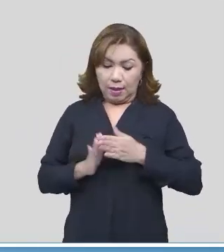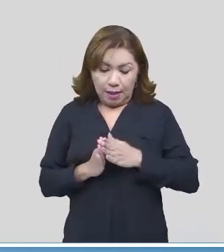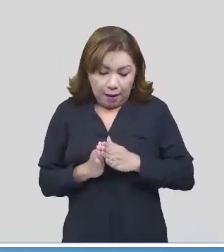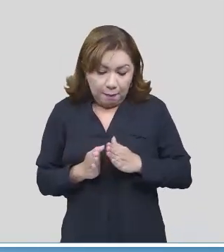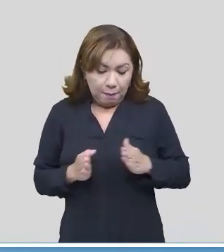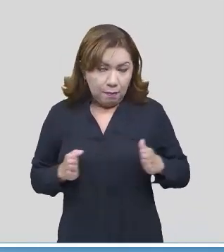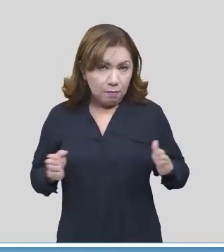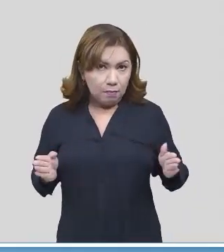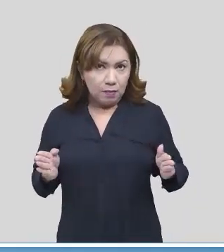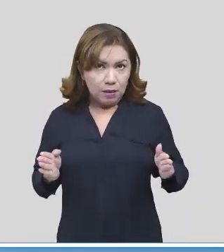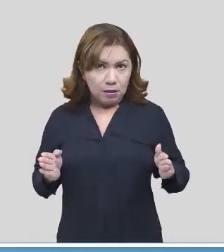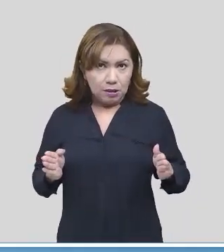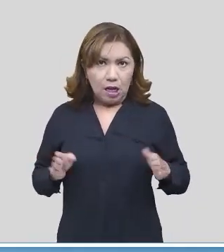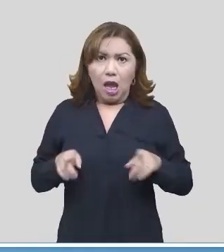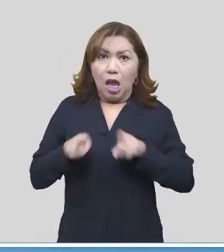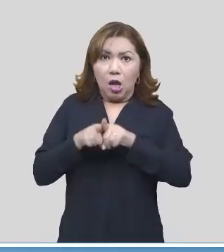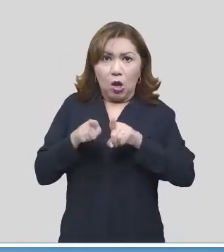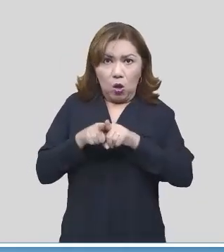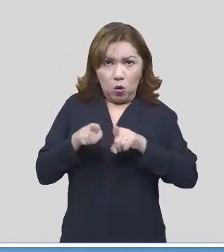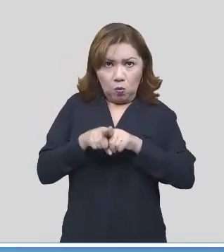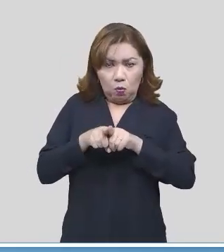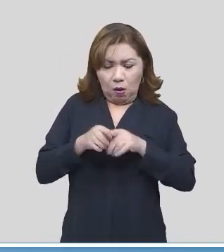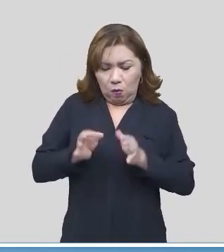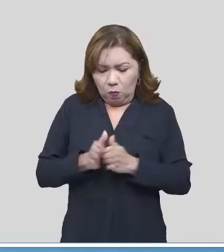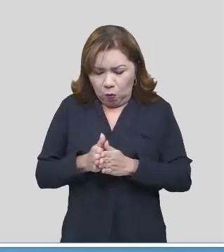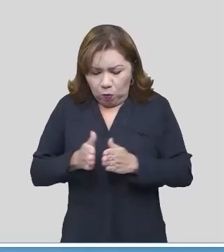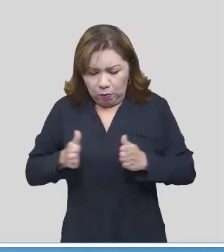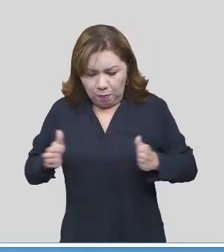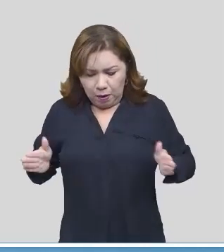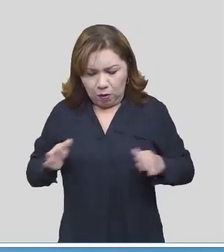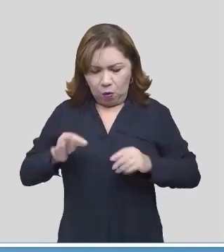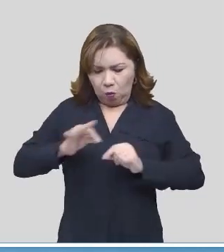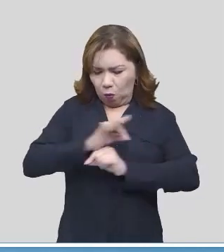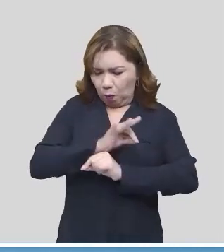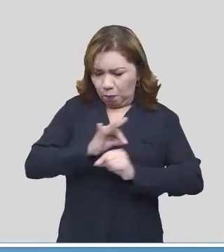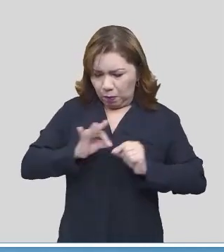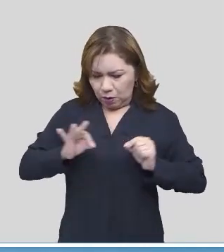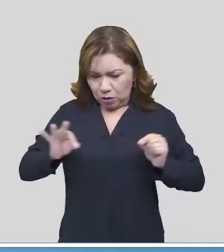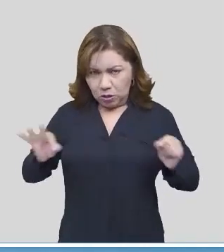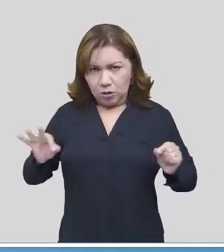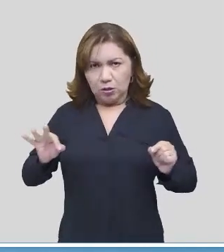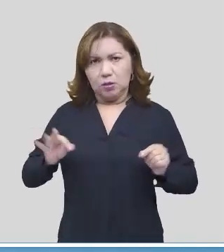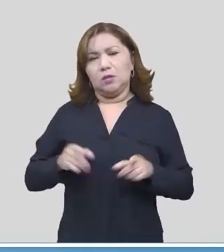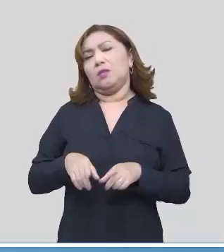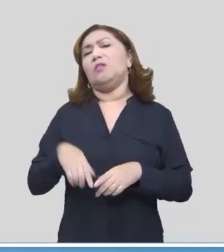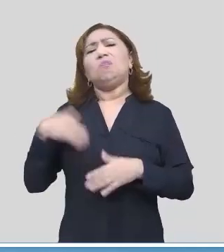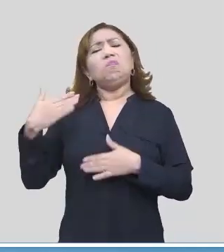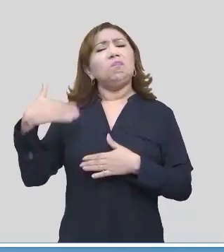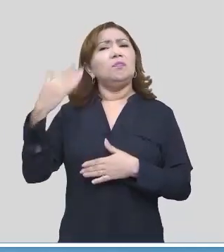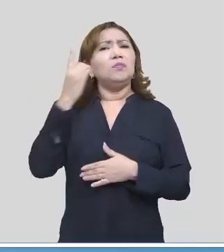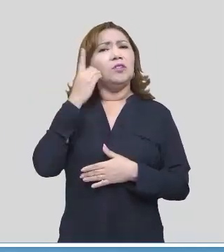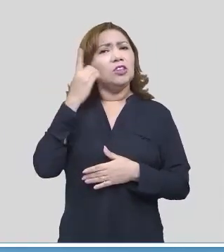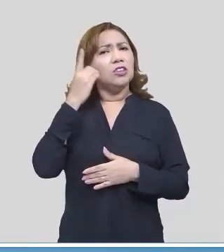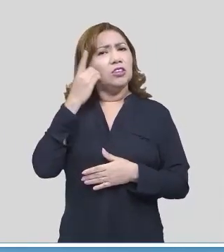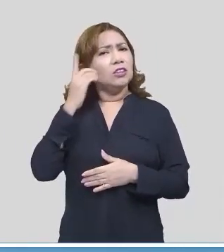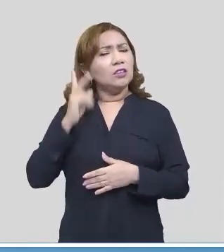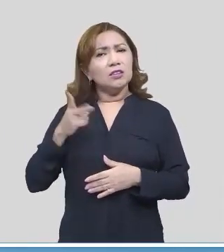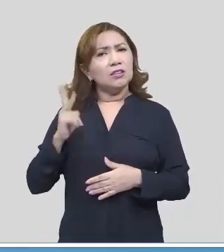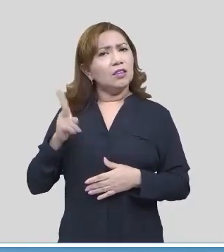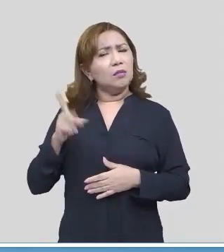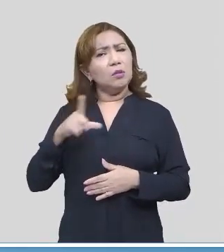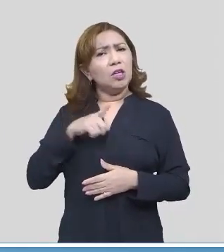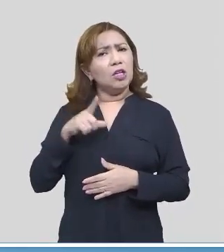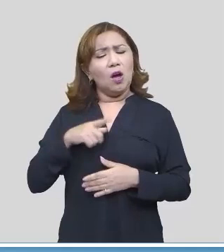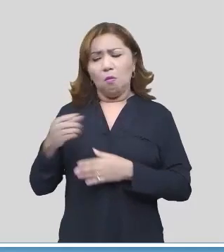Comprimento é a mesma coisa que tamanho. No dia a dia, sempre surge